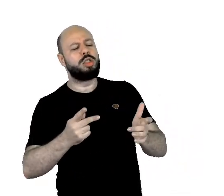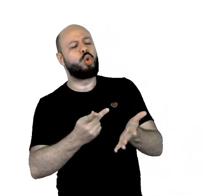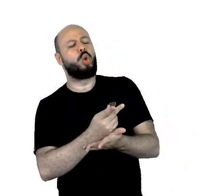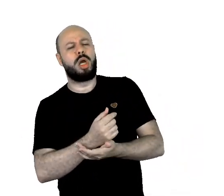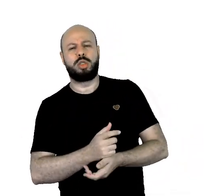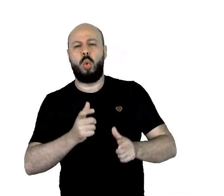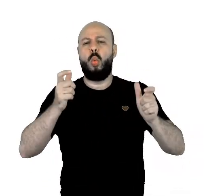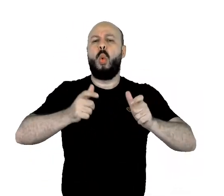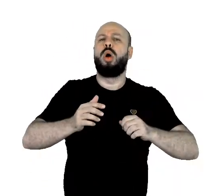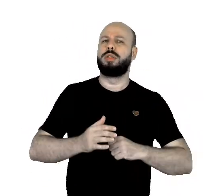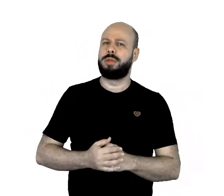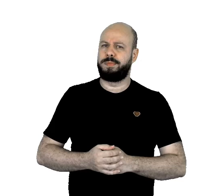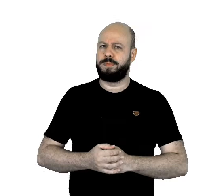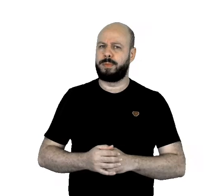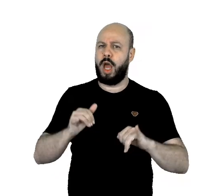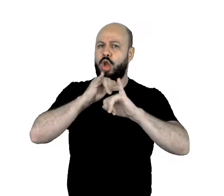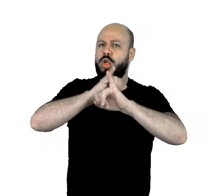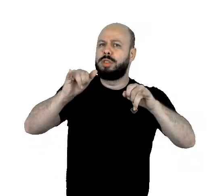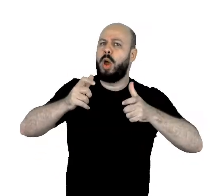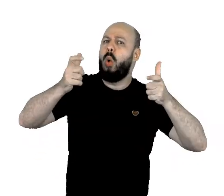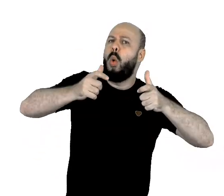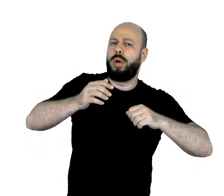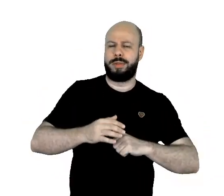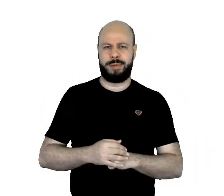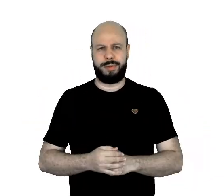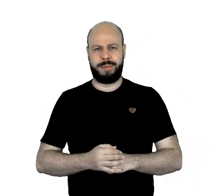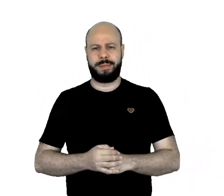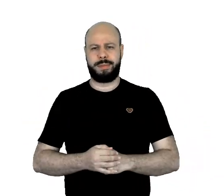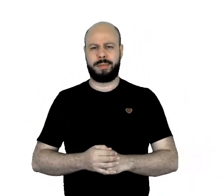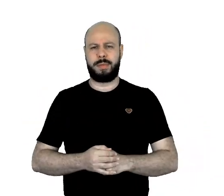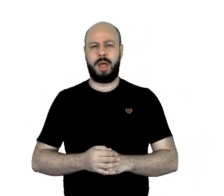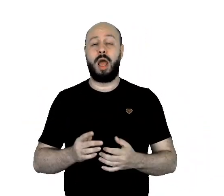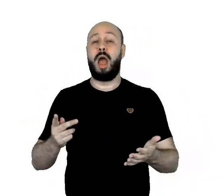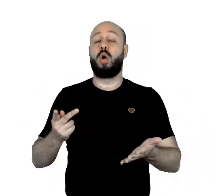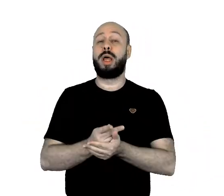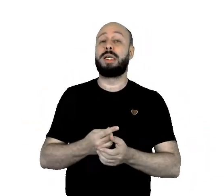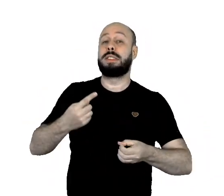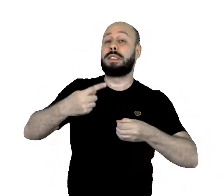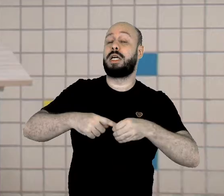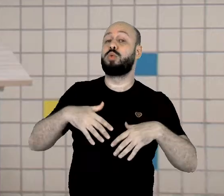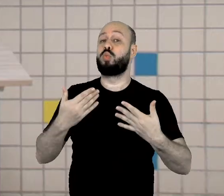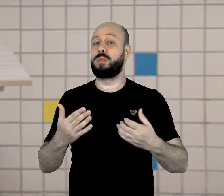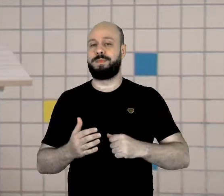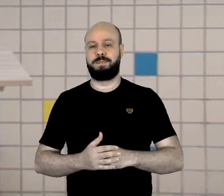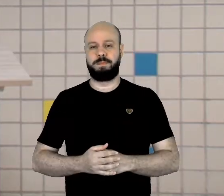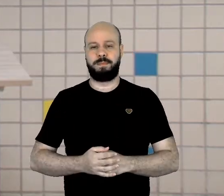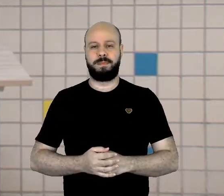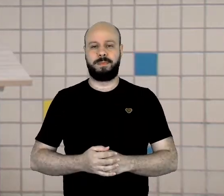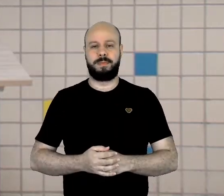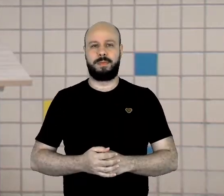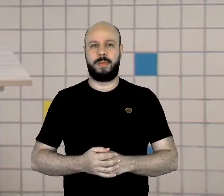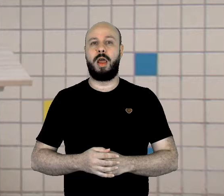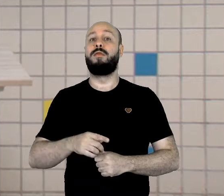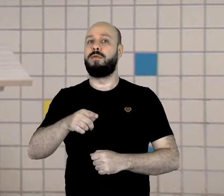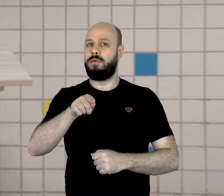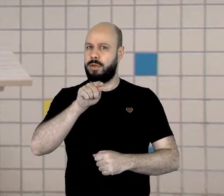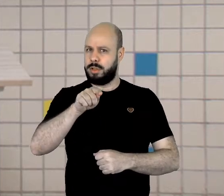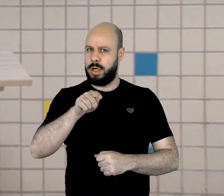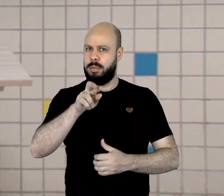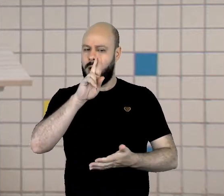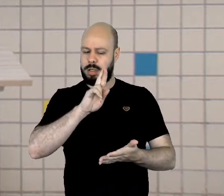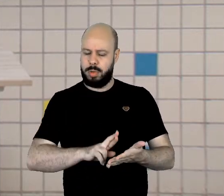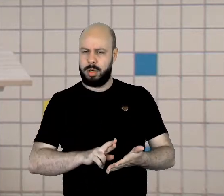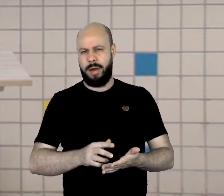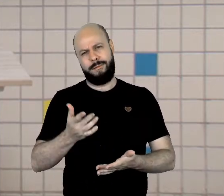notícia? Onde que acontece? Tudo isso está acontecendo em que cidade? Aí você vai responder lá.